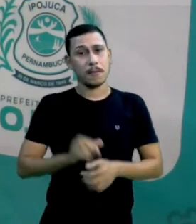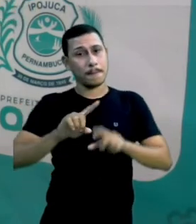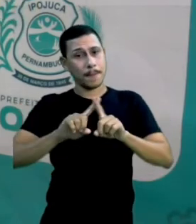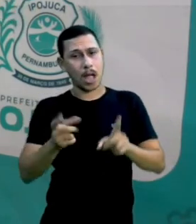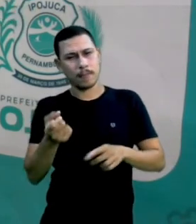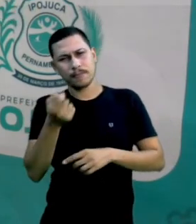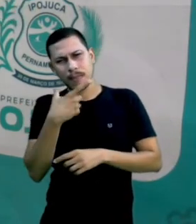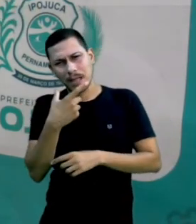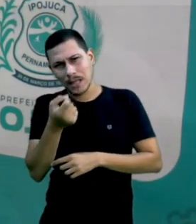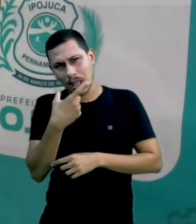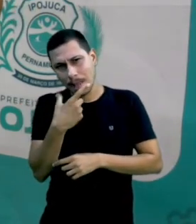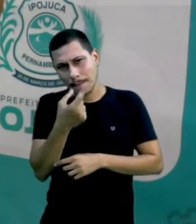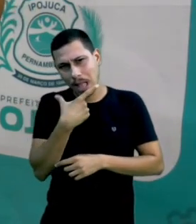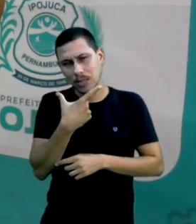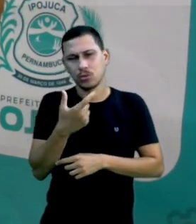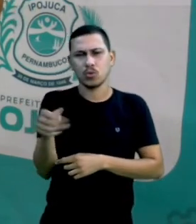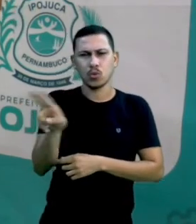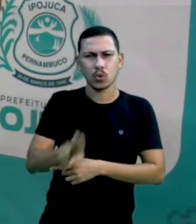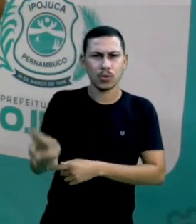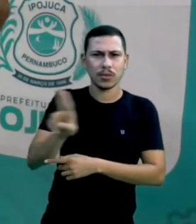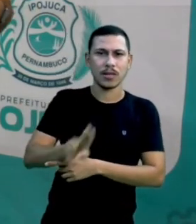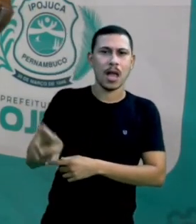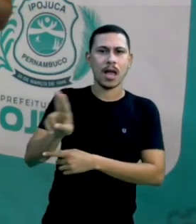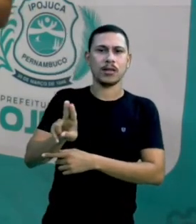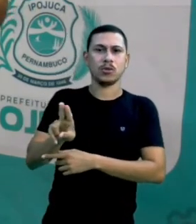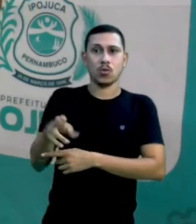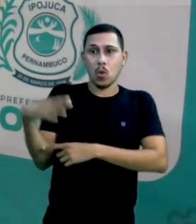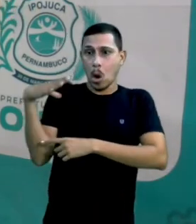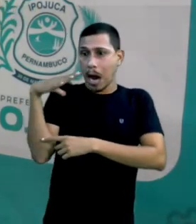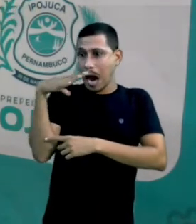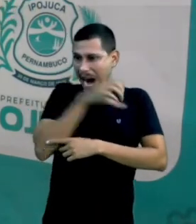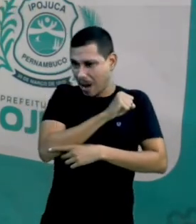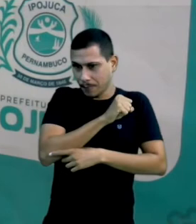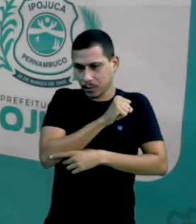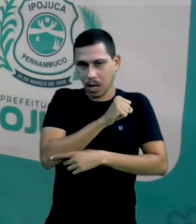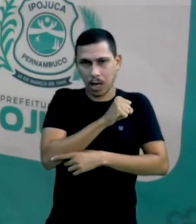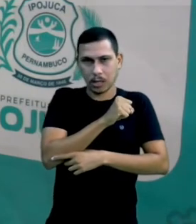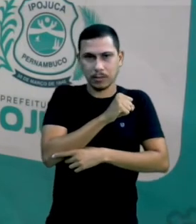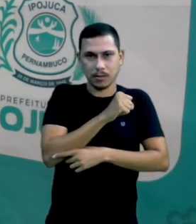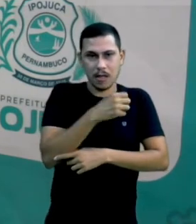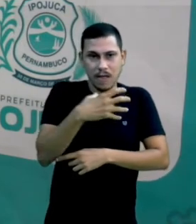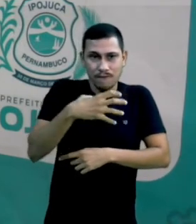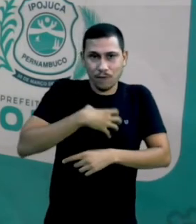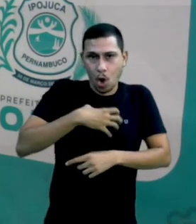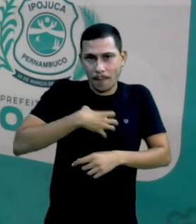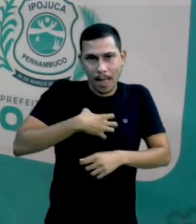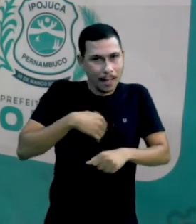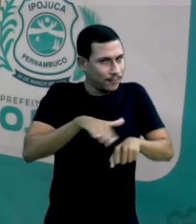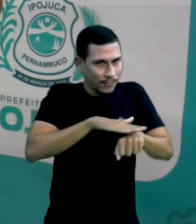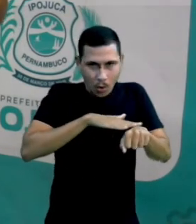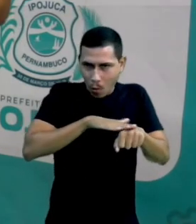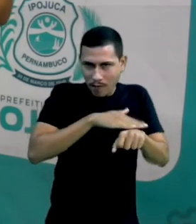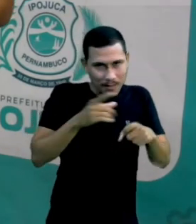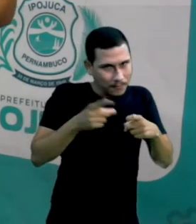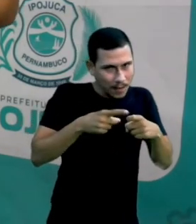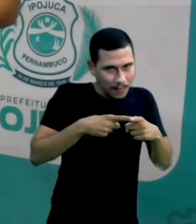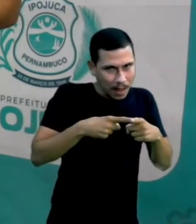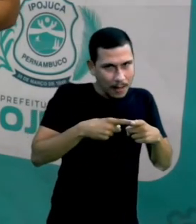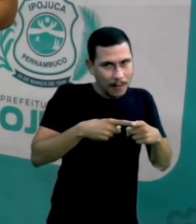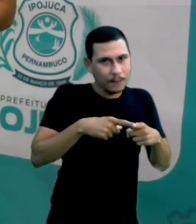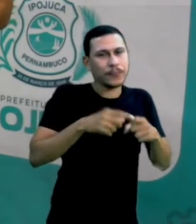esses medicamentos forem utilizados na ânsia do ganho de força, de massa, de volume